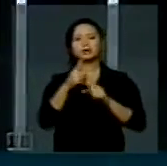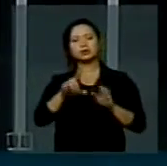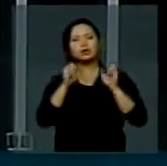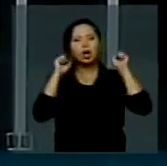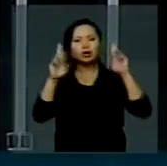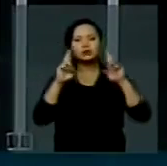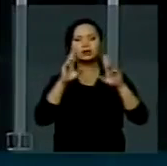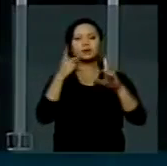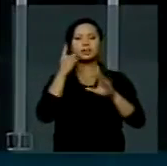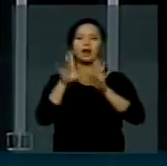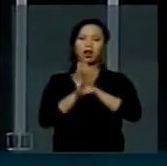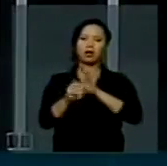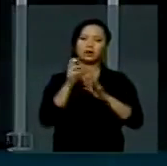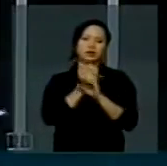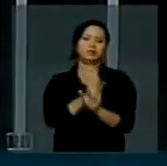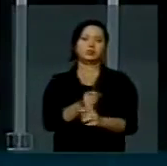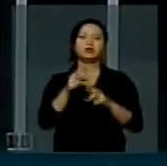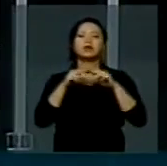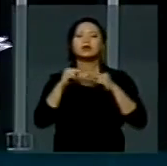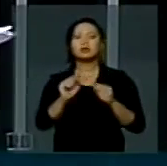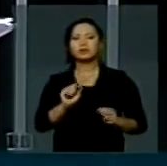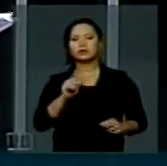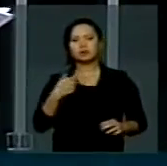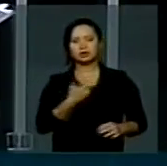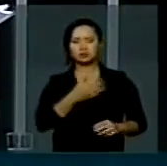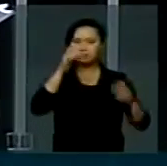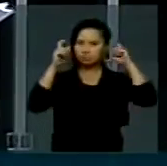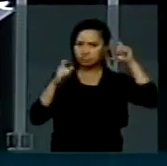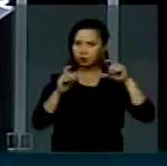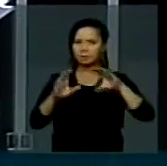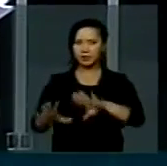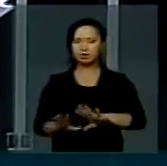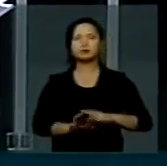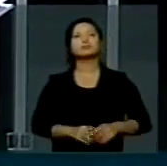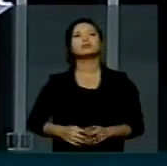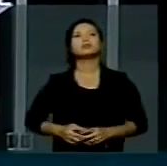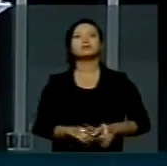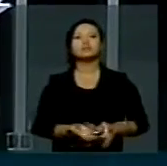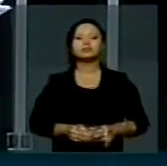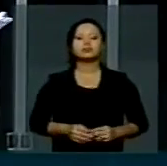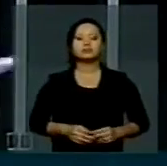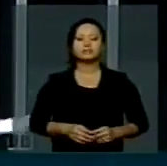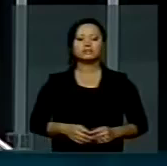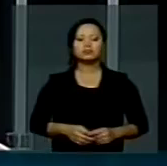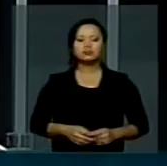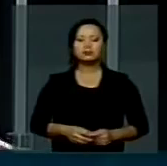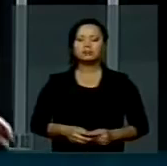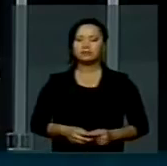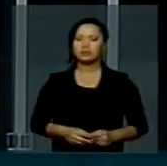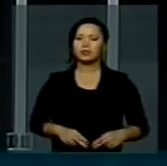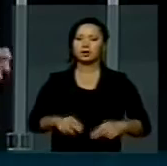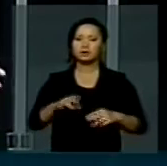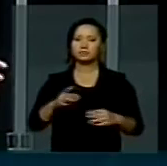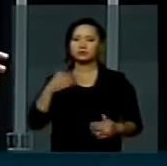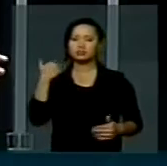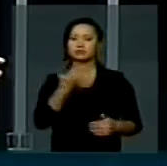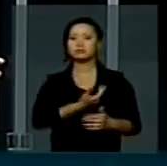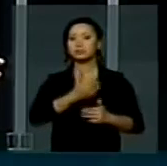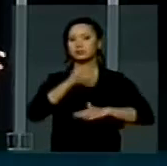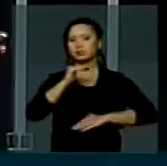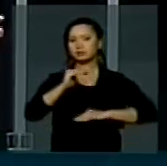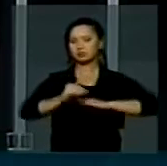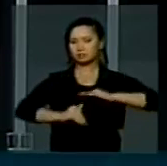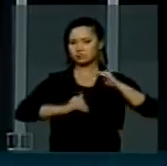exatamente esta preocupação. Dentro dos avanços conquistados, nós não poderíamos também